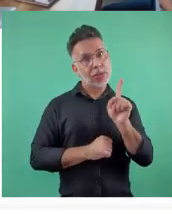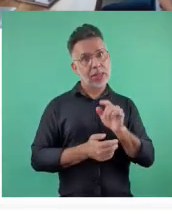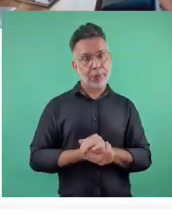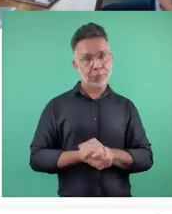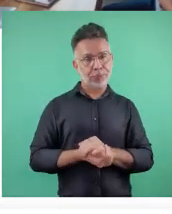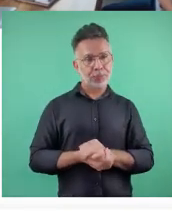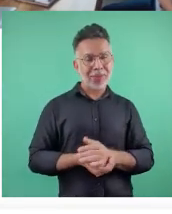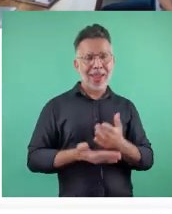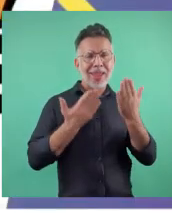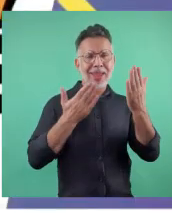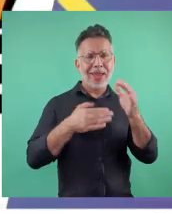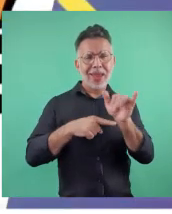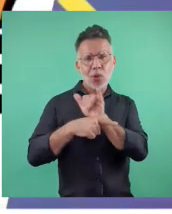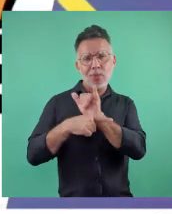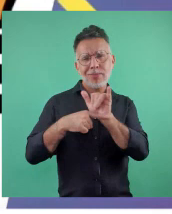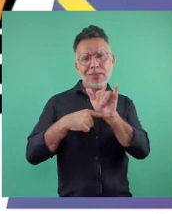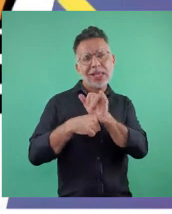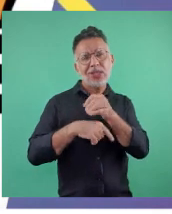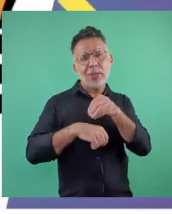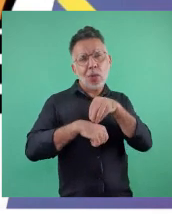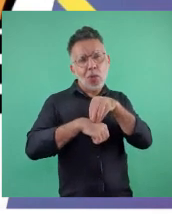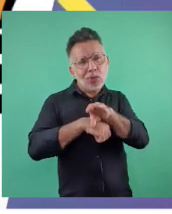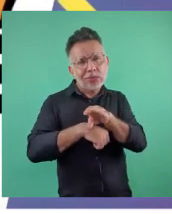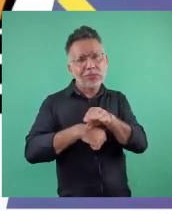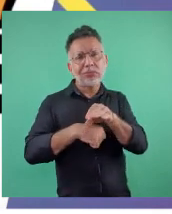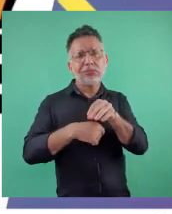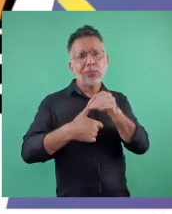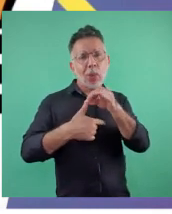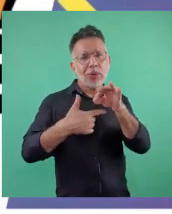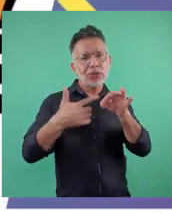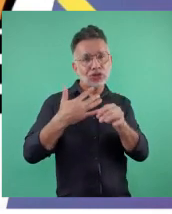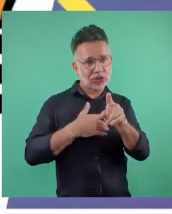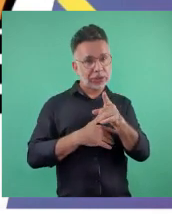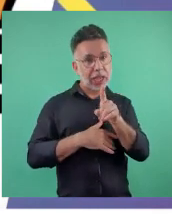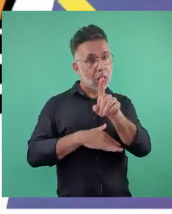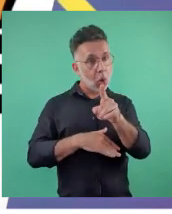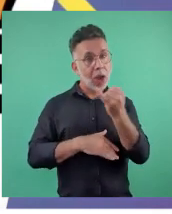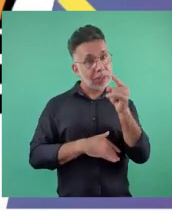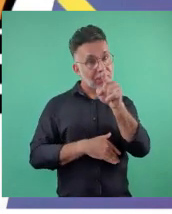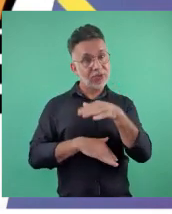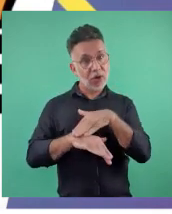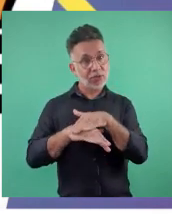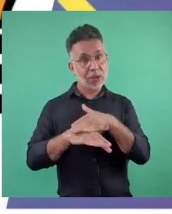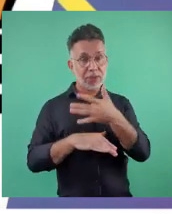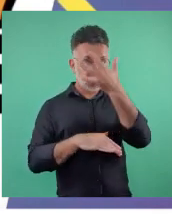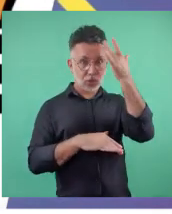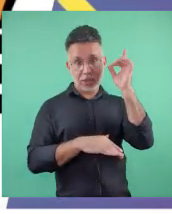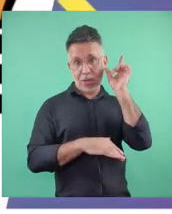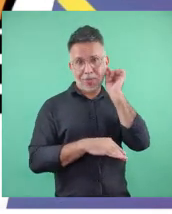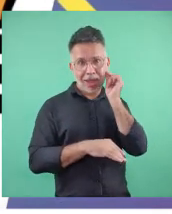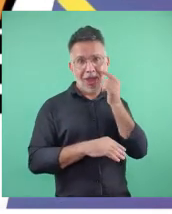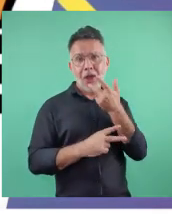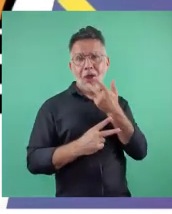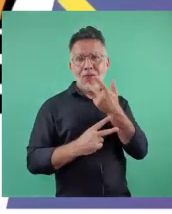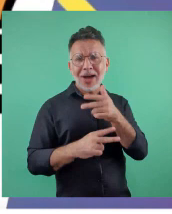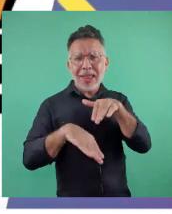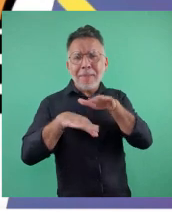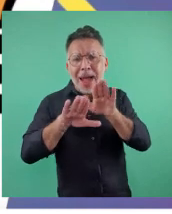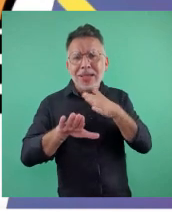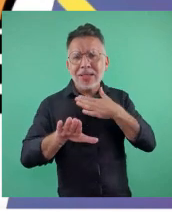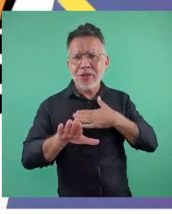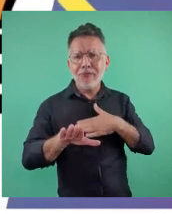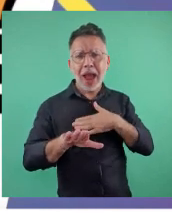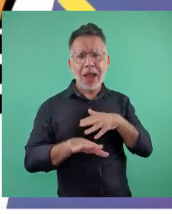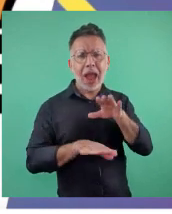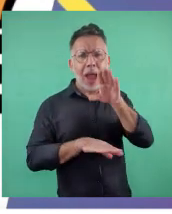a eles. E aqui vão algumas estratégias de comunicação, algumas dicas. Vale lembrar,